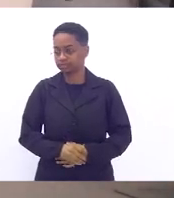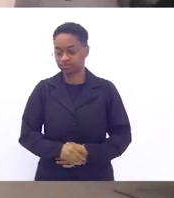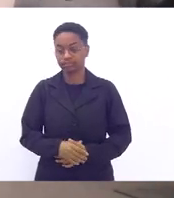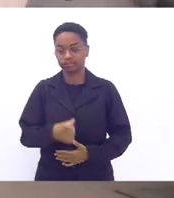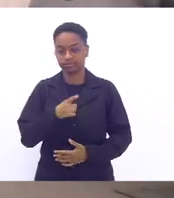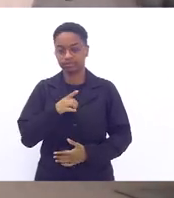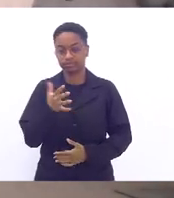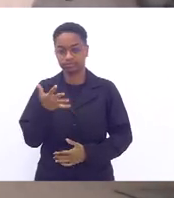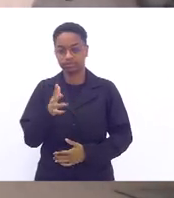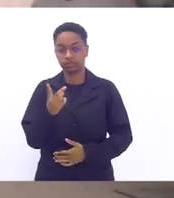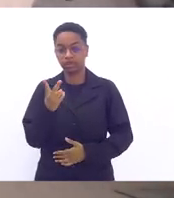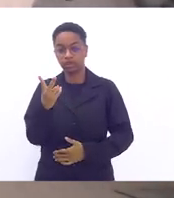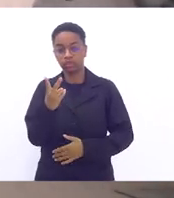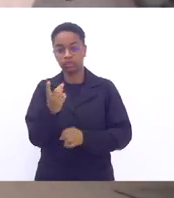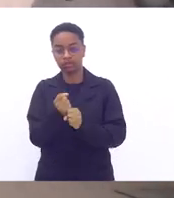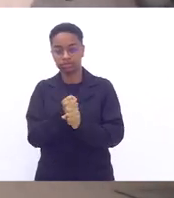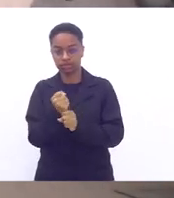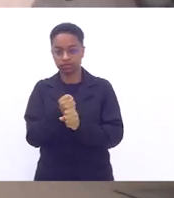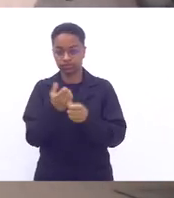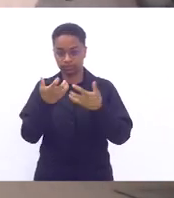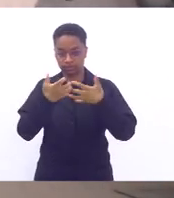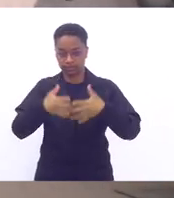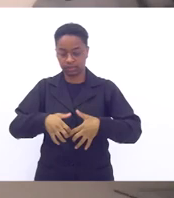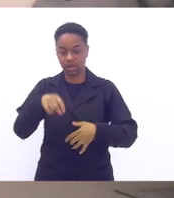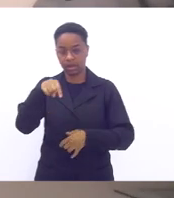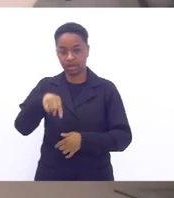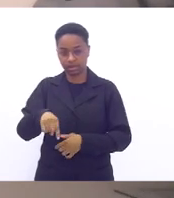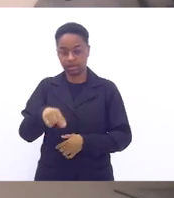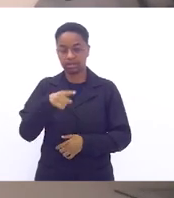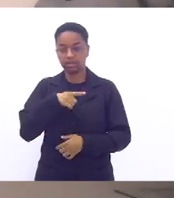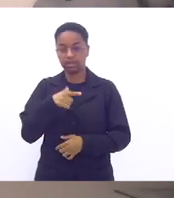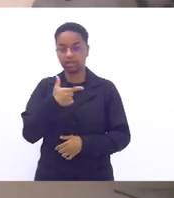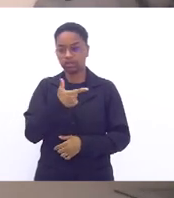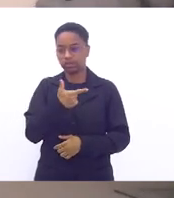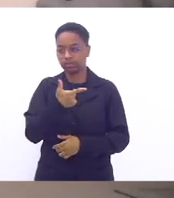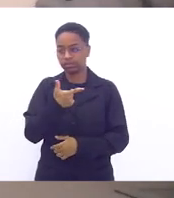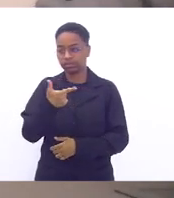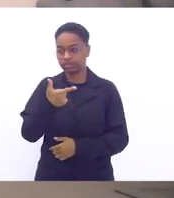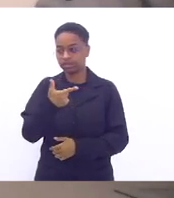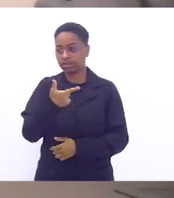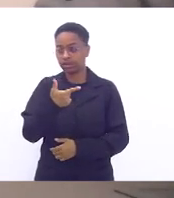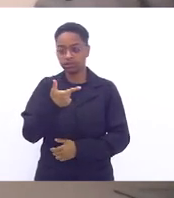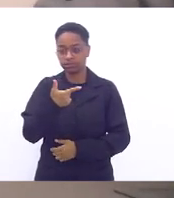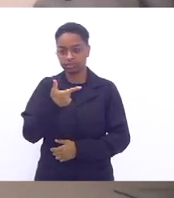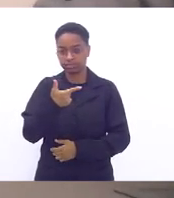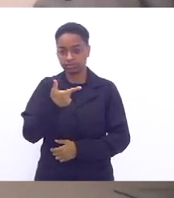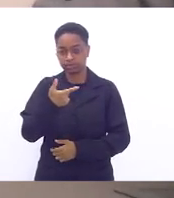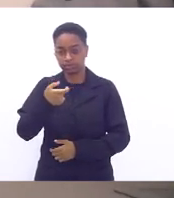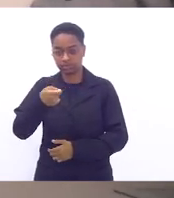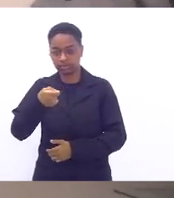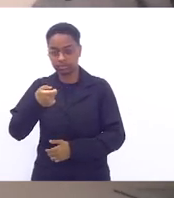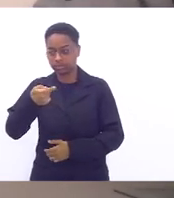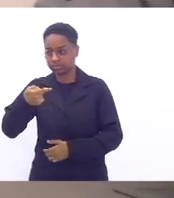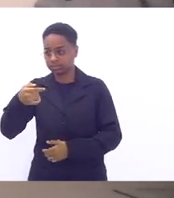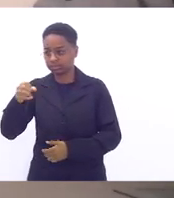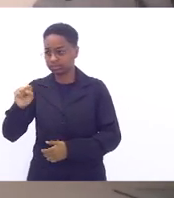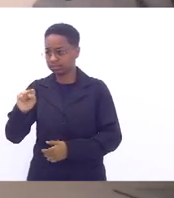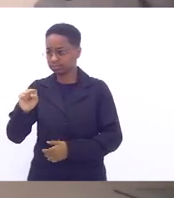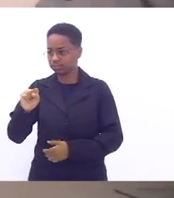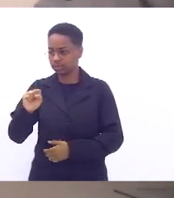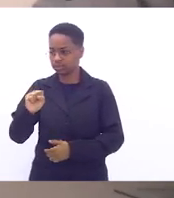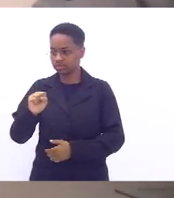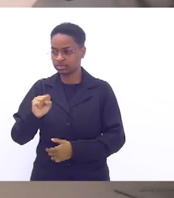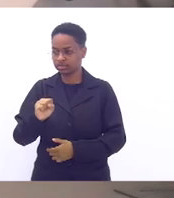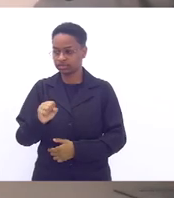do funcionamento do Legislativo 2078 ideias que foram apresentadas dessas duas